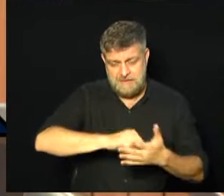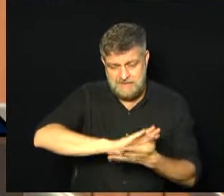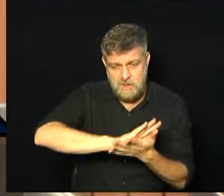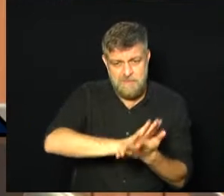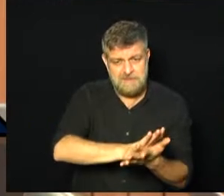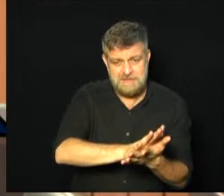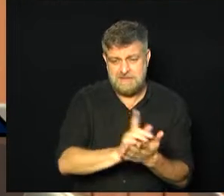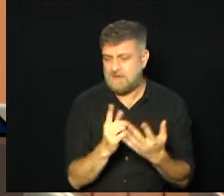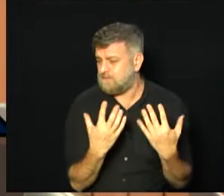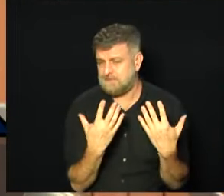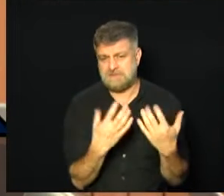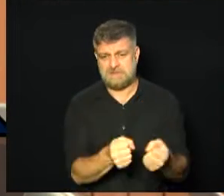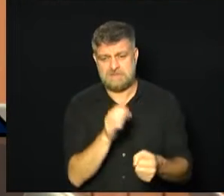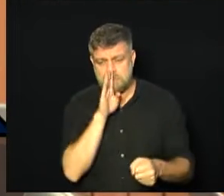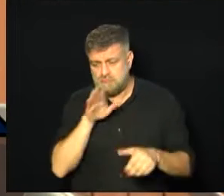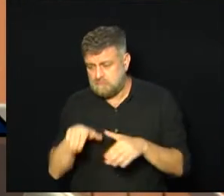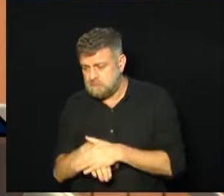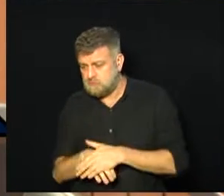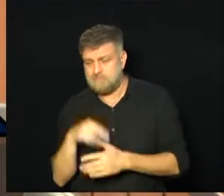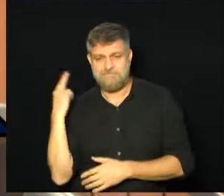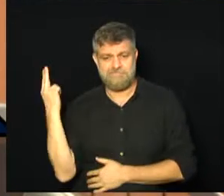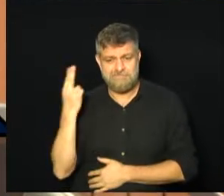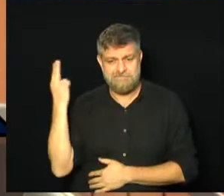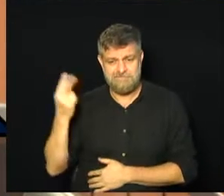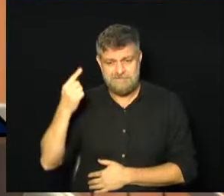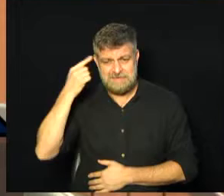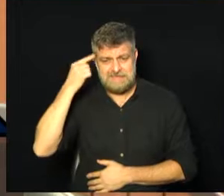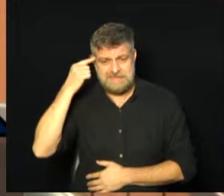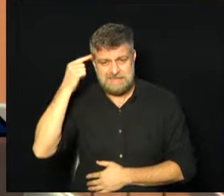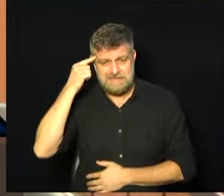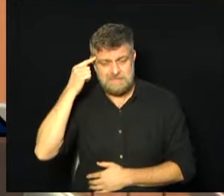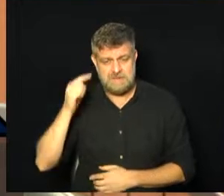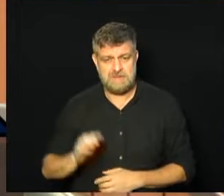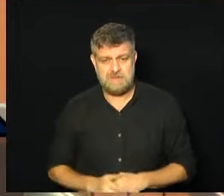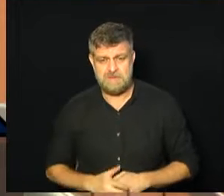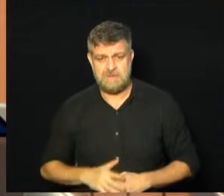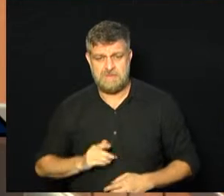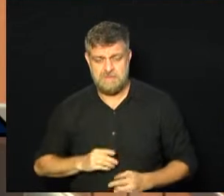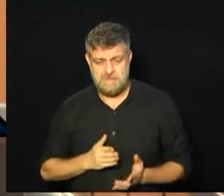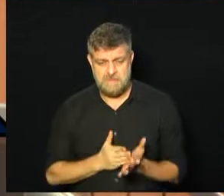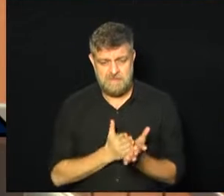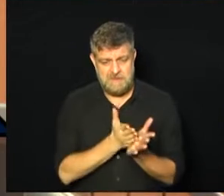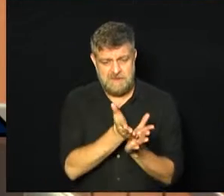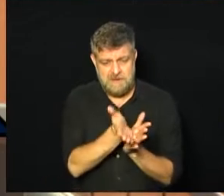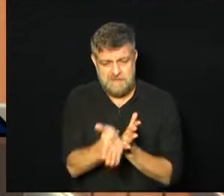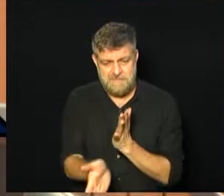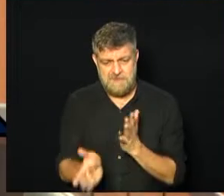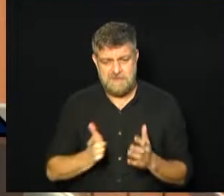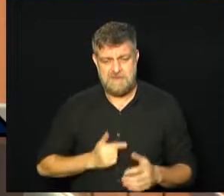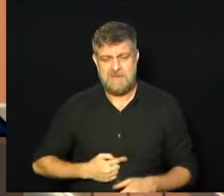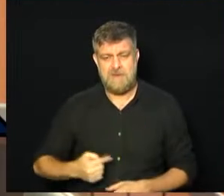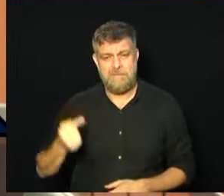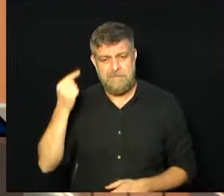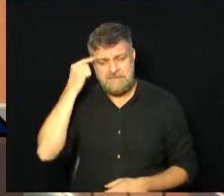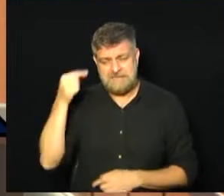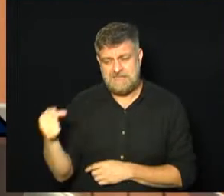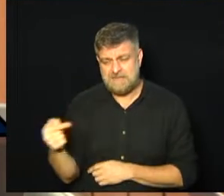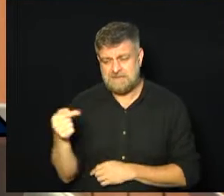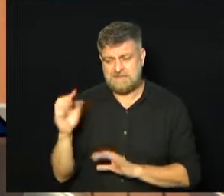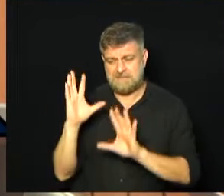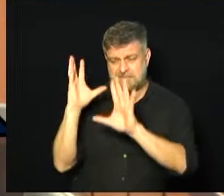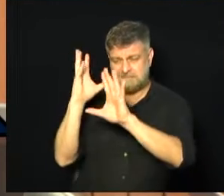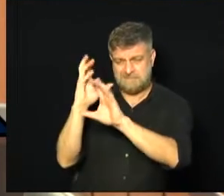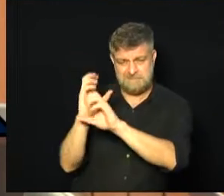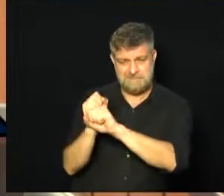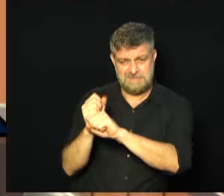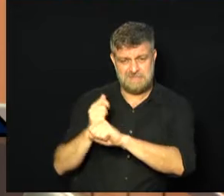que combatem qualquer tipo de pensamento que vem aí rumo ao negacionismo, rumo ao obscurantismo.